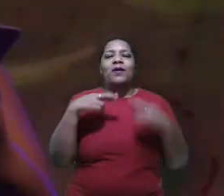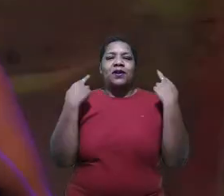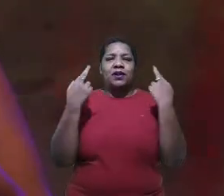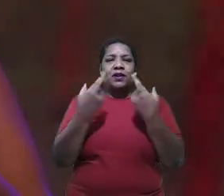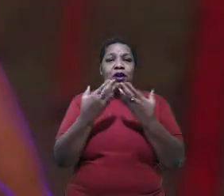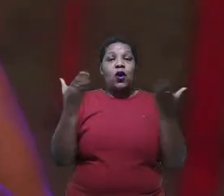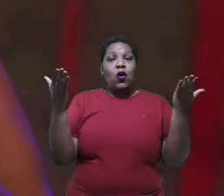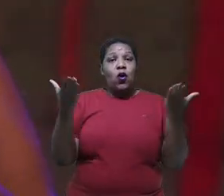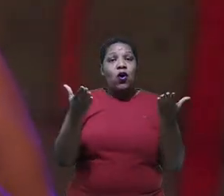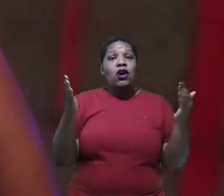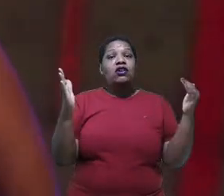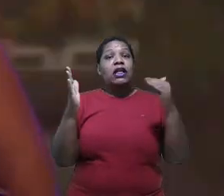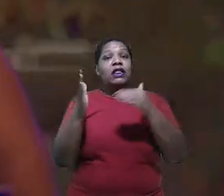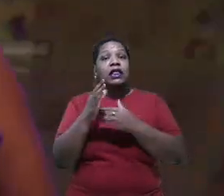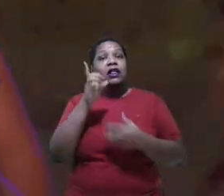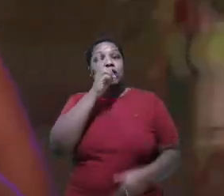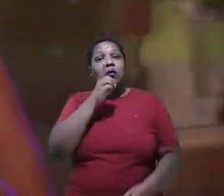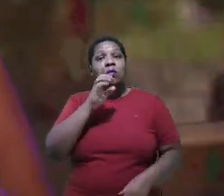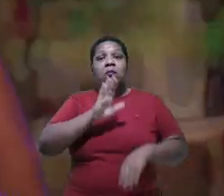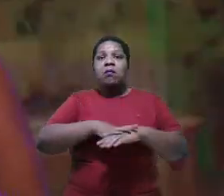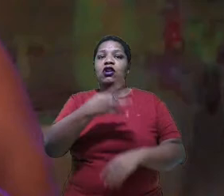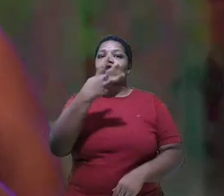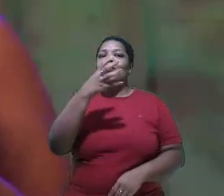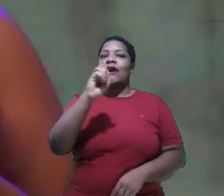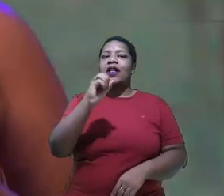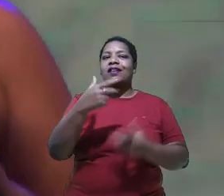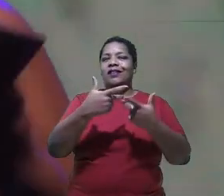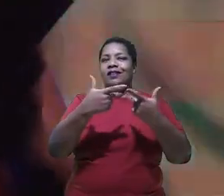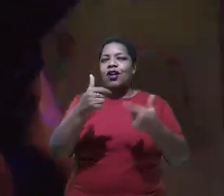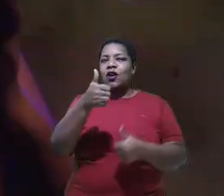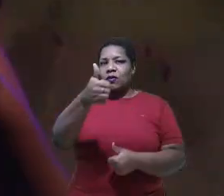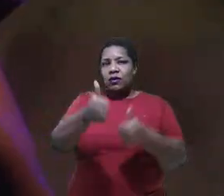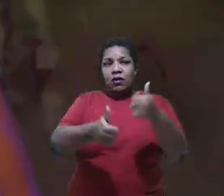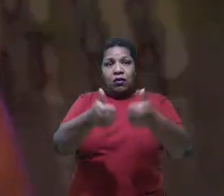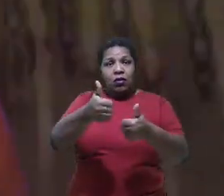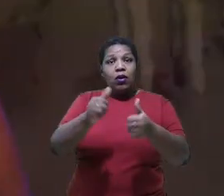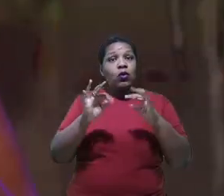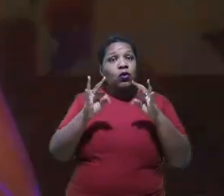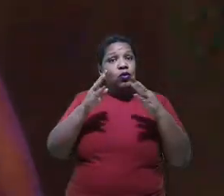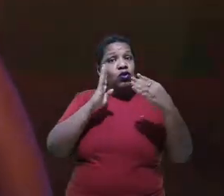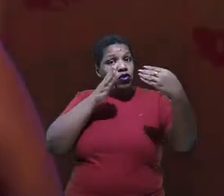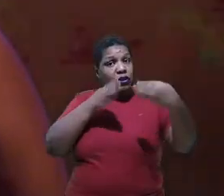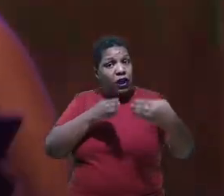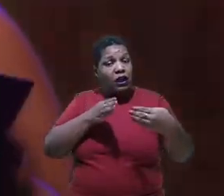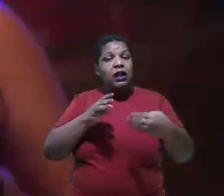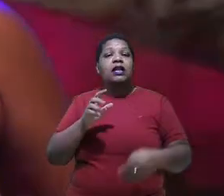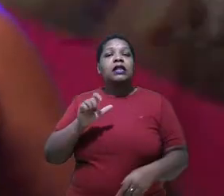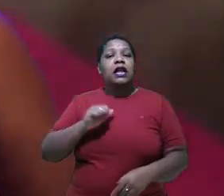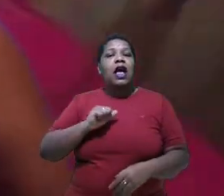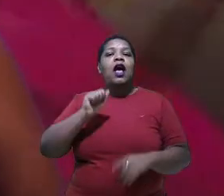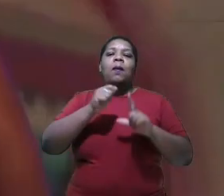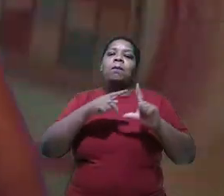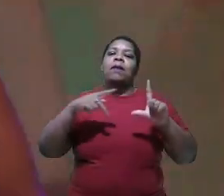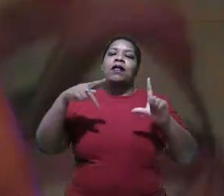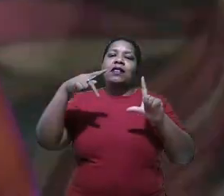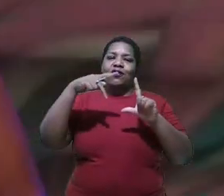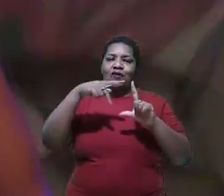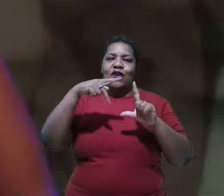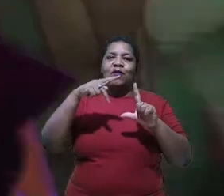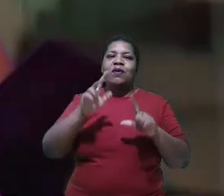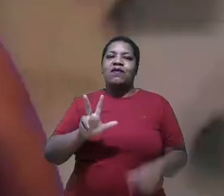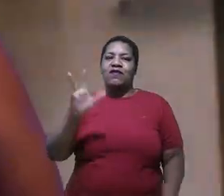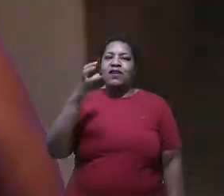de hoje até domingo teremos mais de 40 atividades para vocês conferirem tudo direto na plataforma favelas altus.com.br